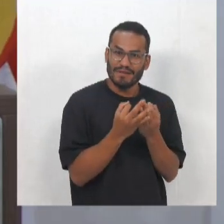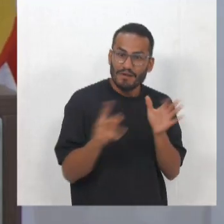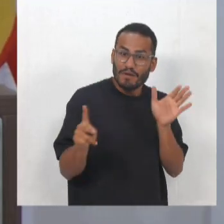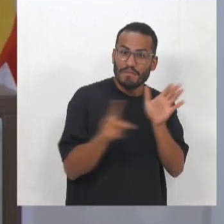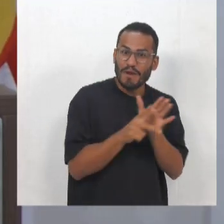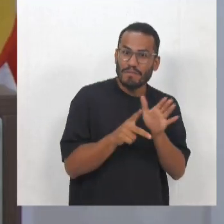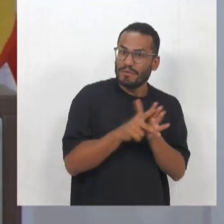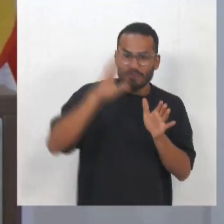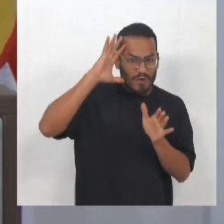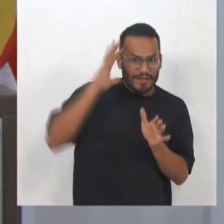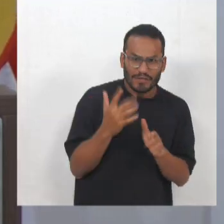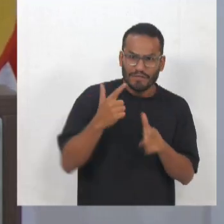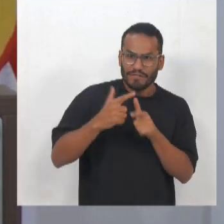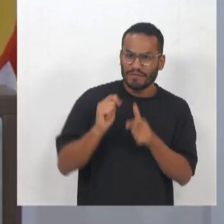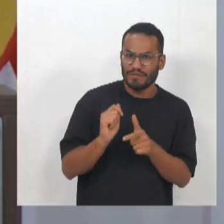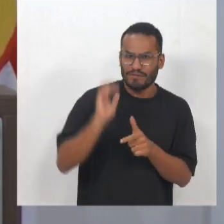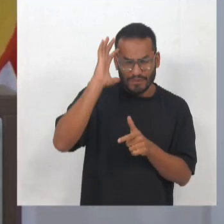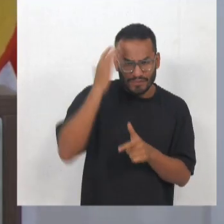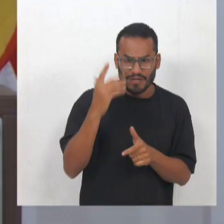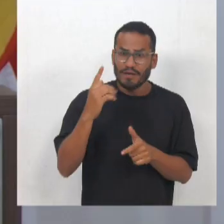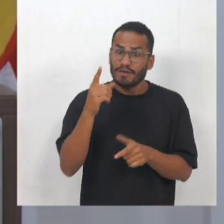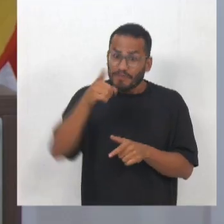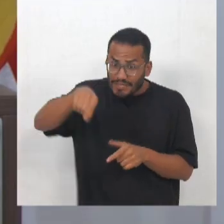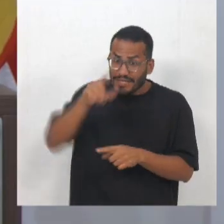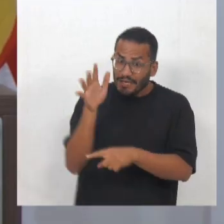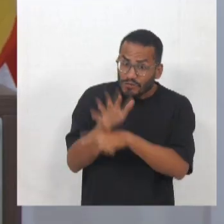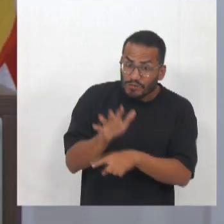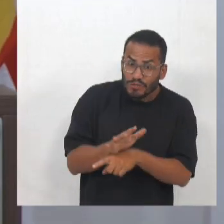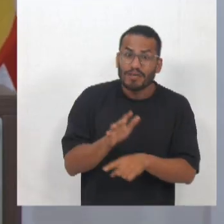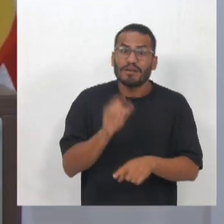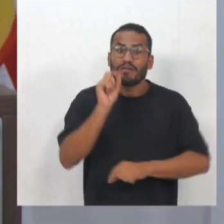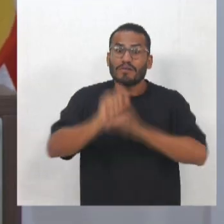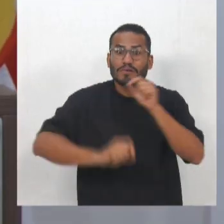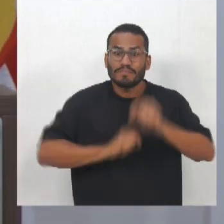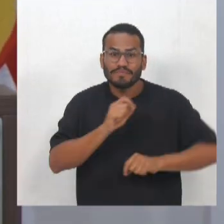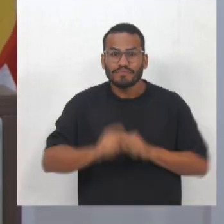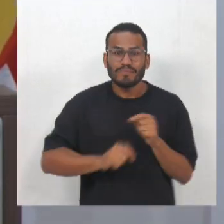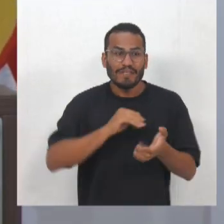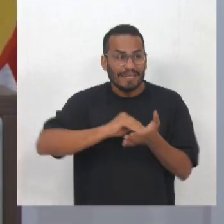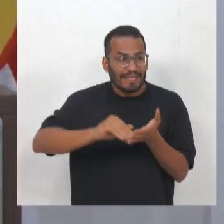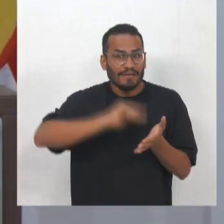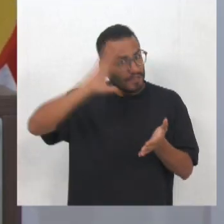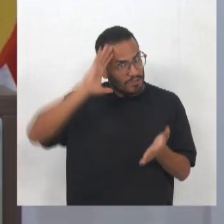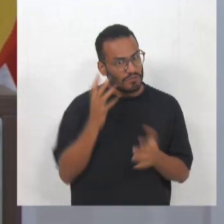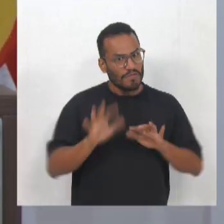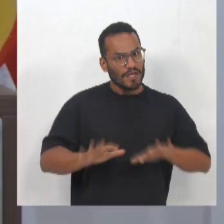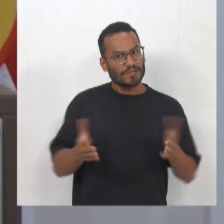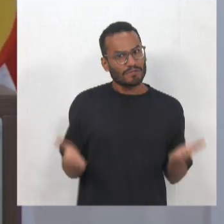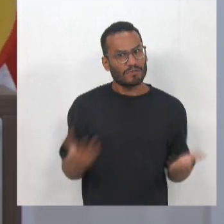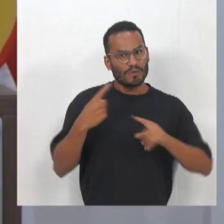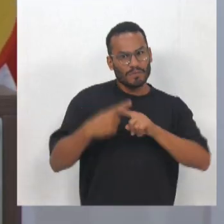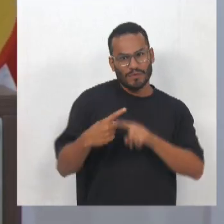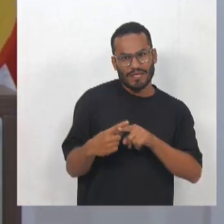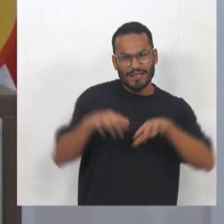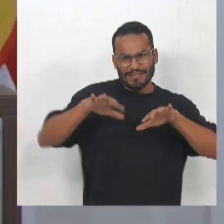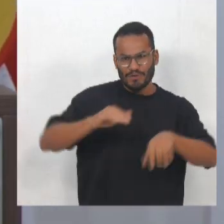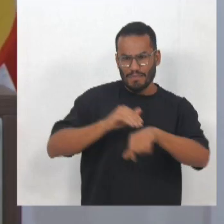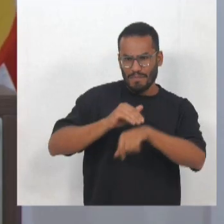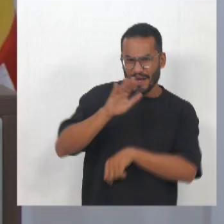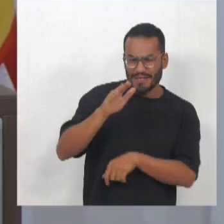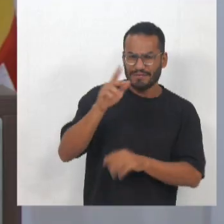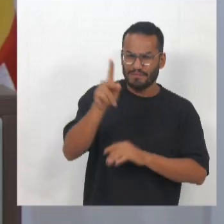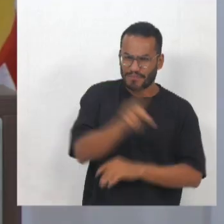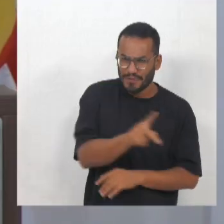acaba não resolvendo a situação, então espero que a senhora nos ajude nessa luta para que o secretário resolva isso de vez. Porque isso, cada vez mais,